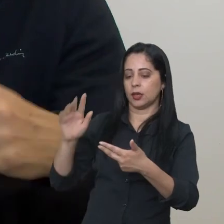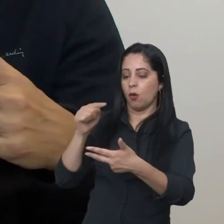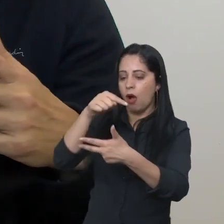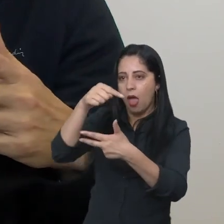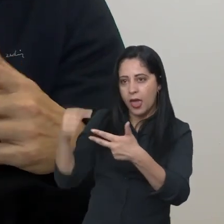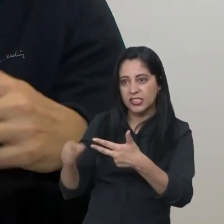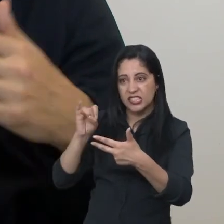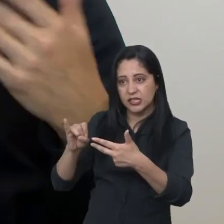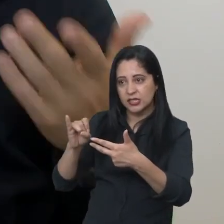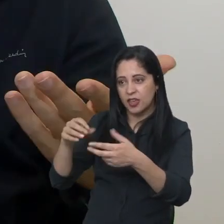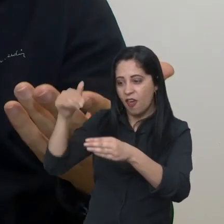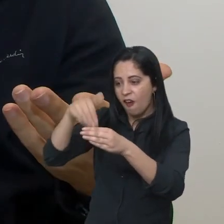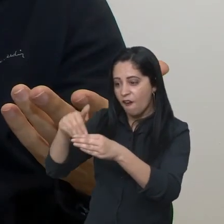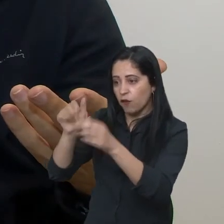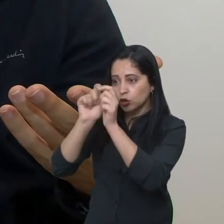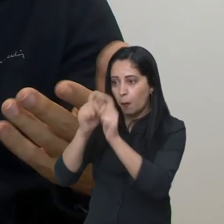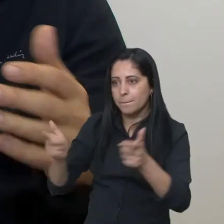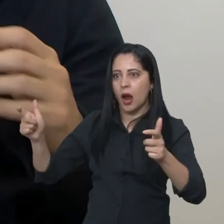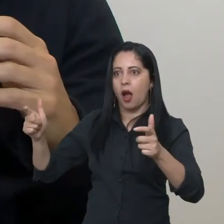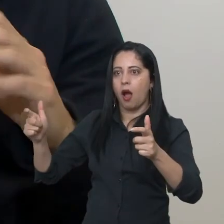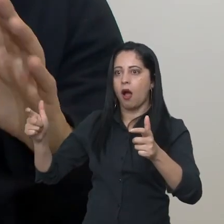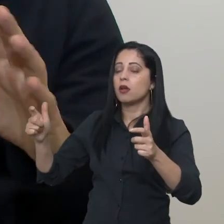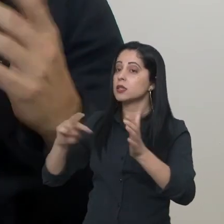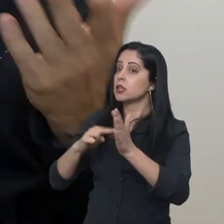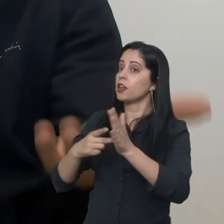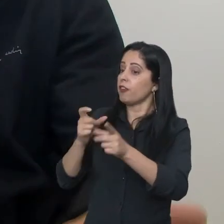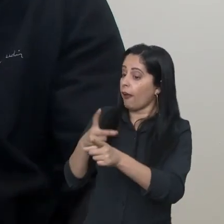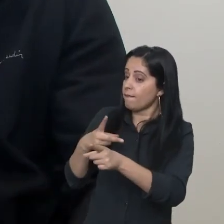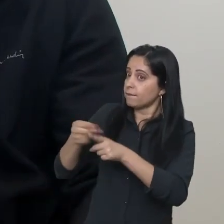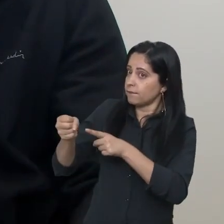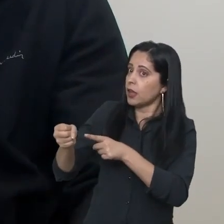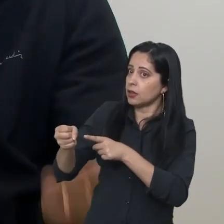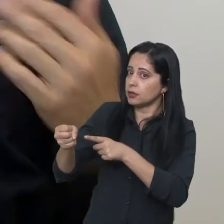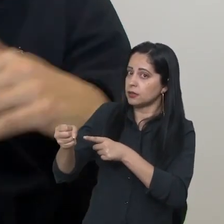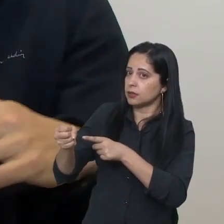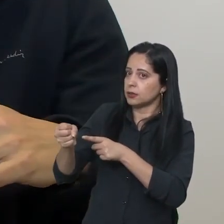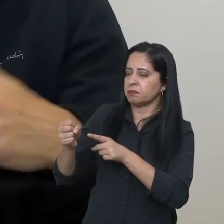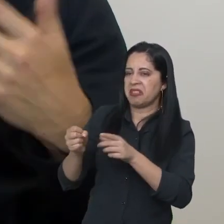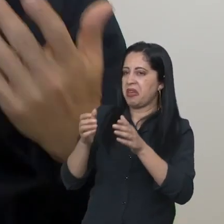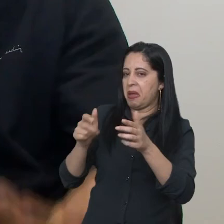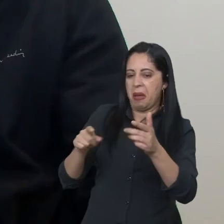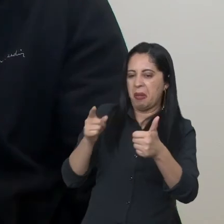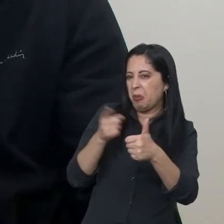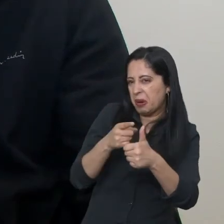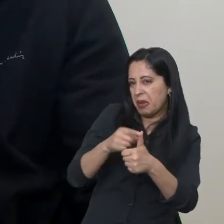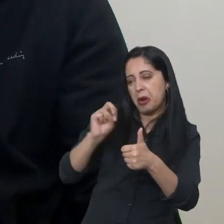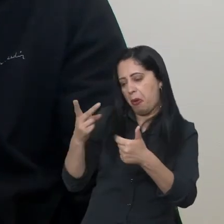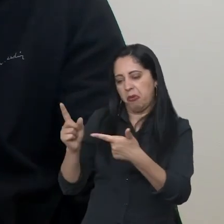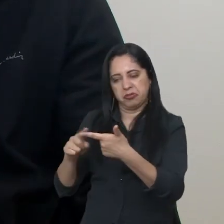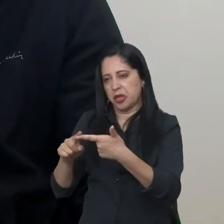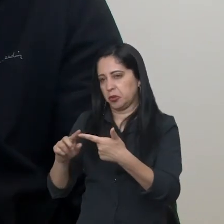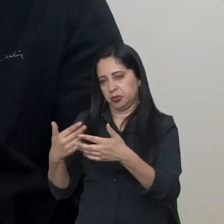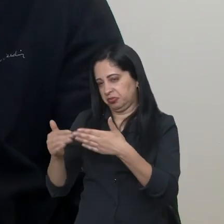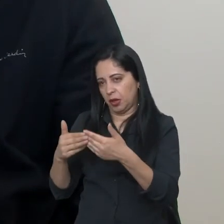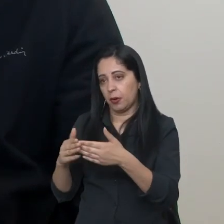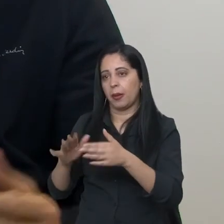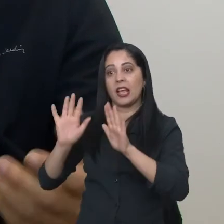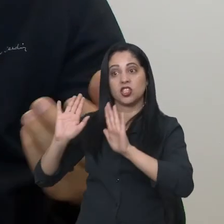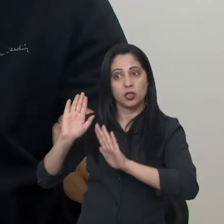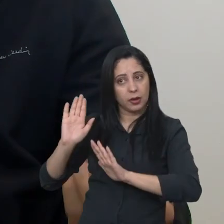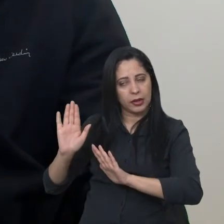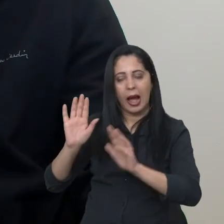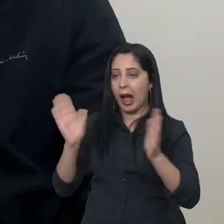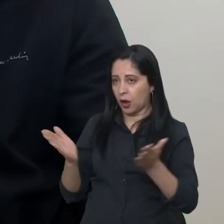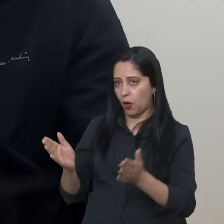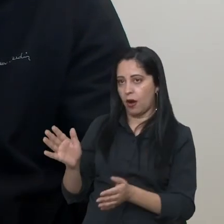caso, quem tiver maior número de votos simplesmente é eleito, né? Seja no primeiro turno, seja no segundo turno, né? Já